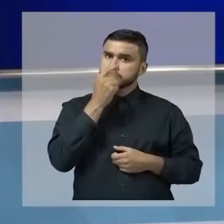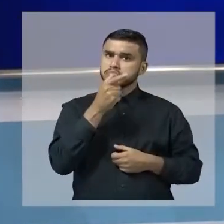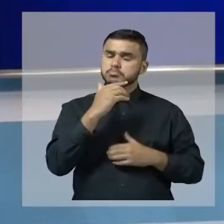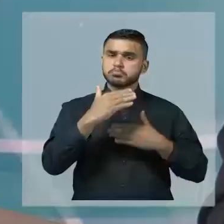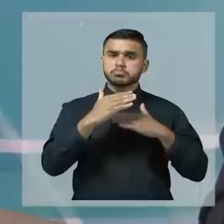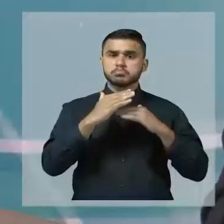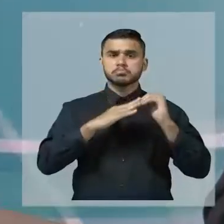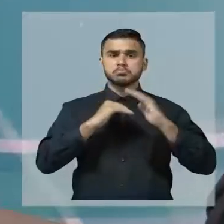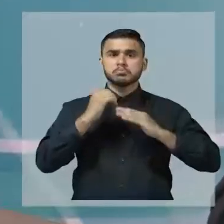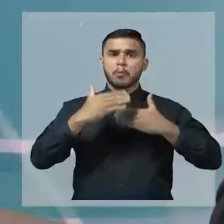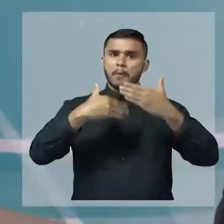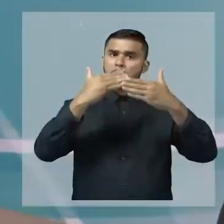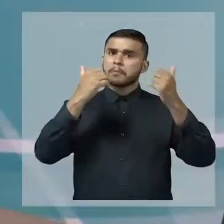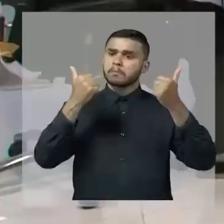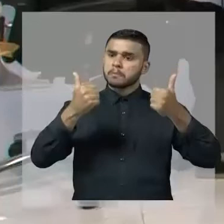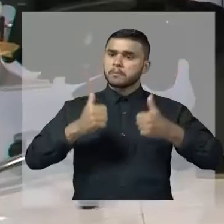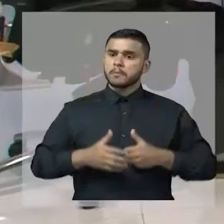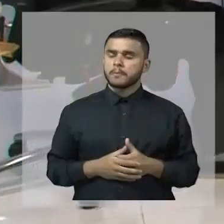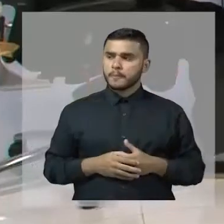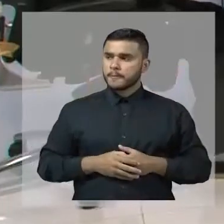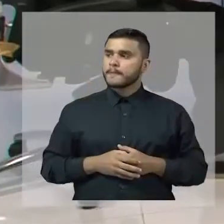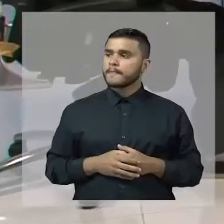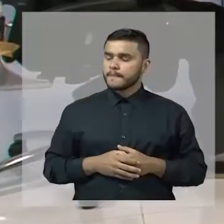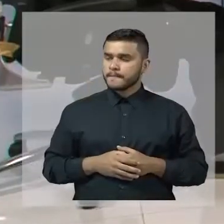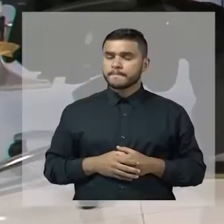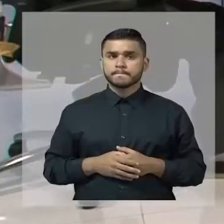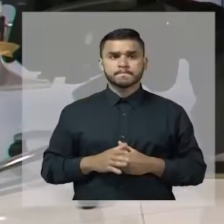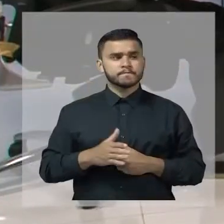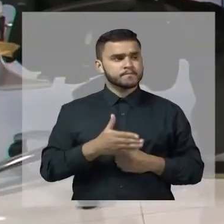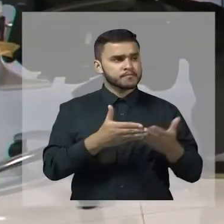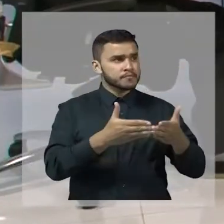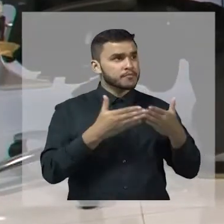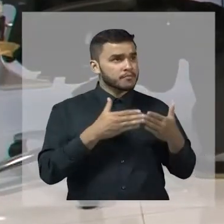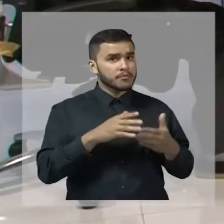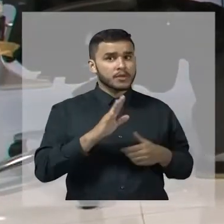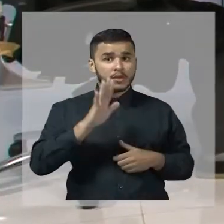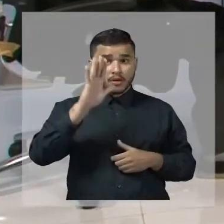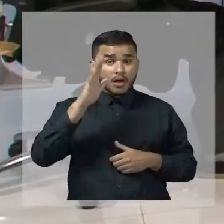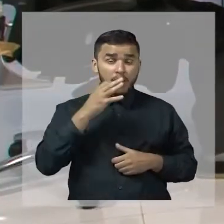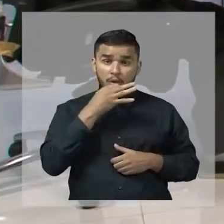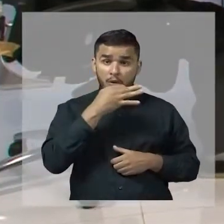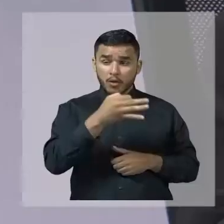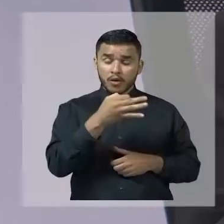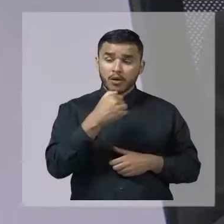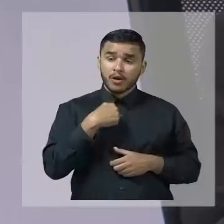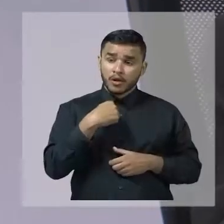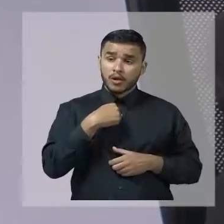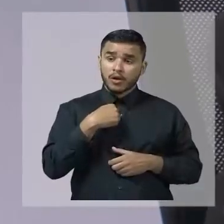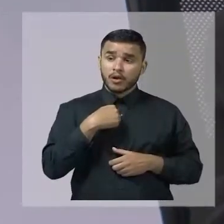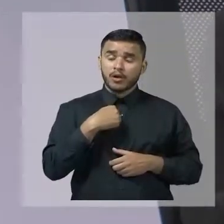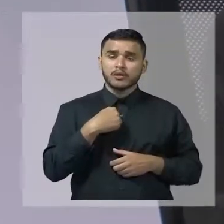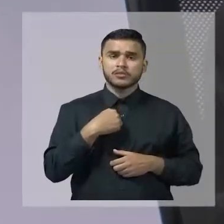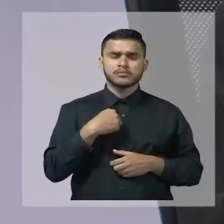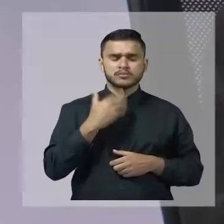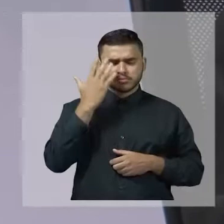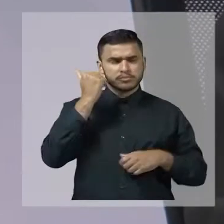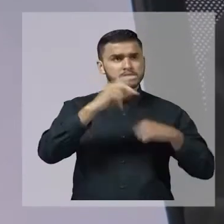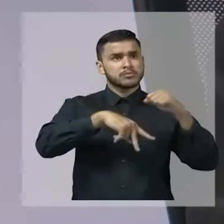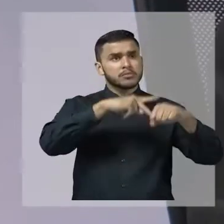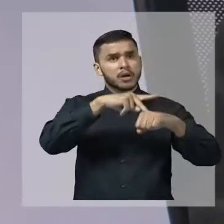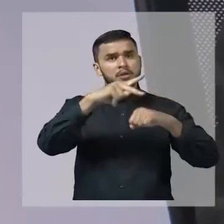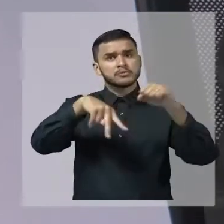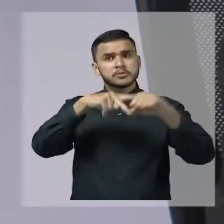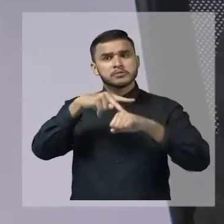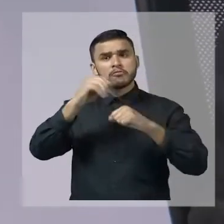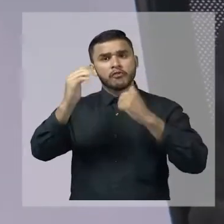percepção? Arnaldo, antes do professor Valmir responder, eu acho que não existe, não sei de outros países, mas no